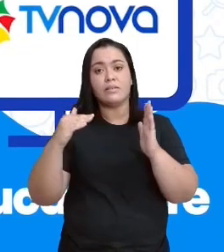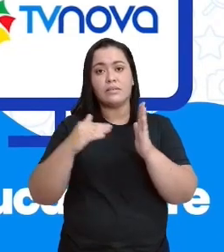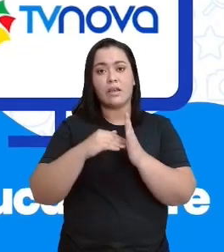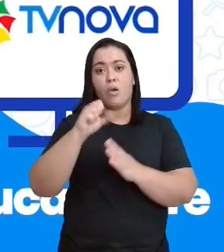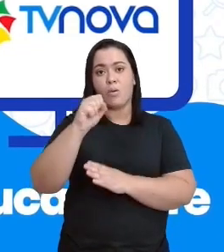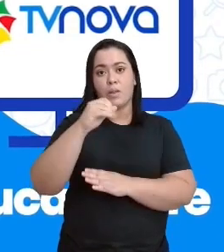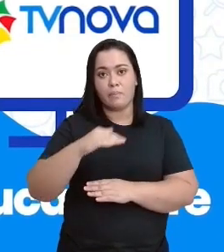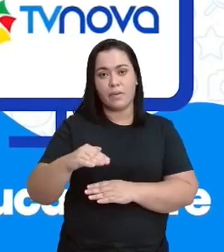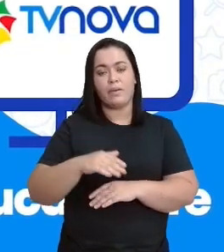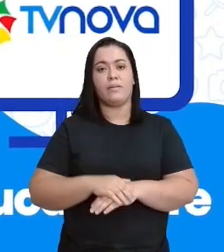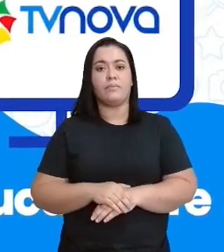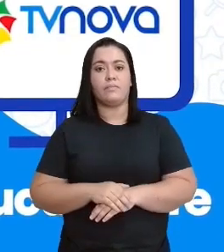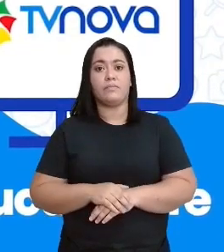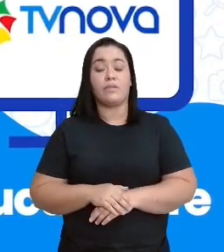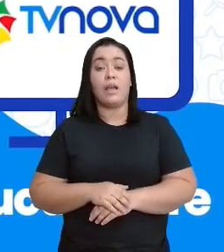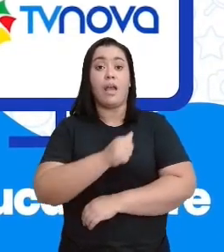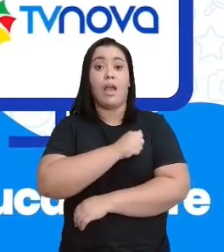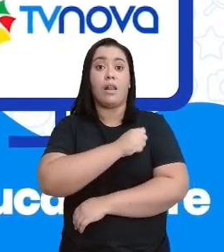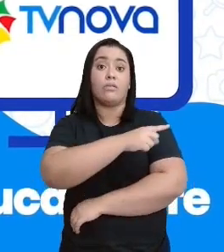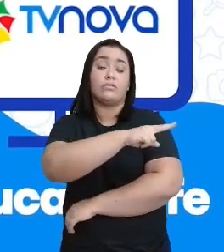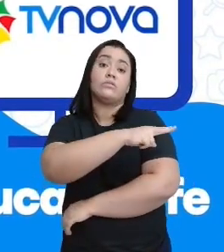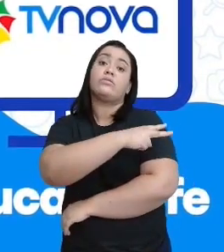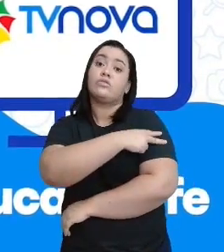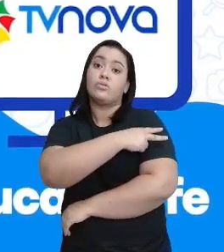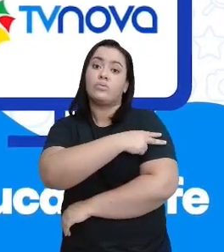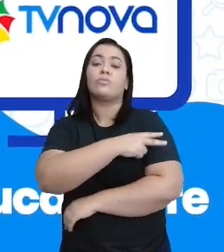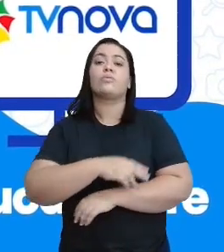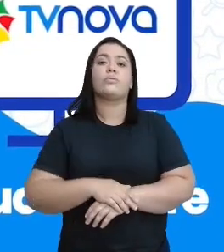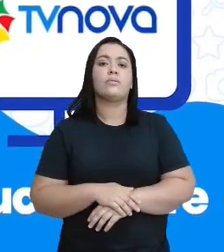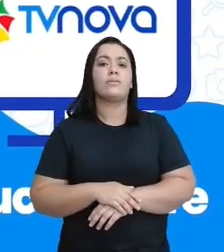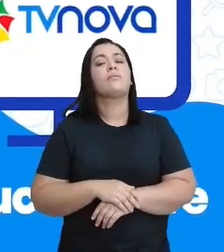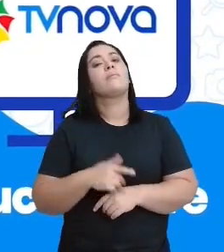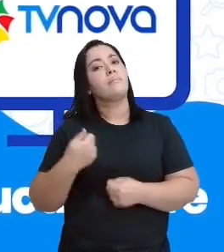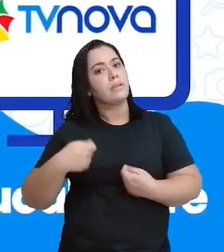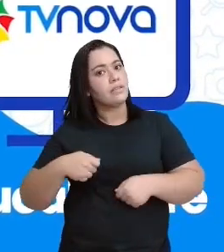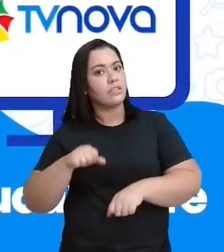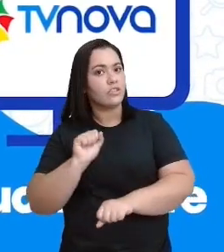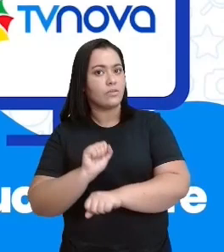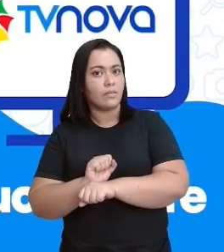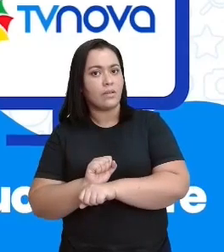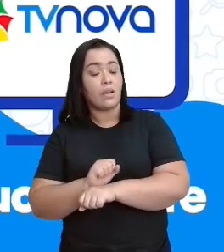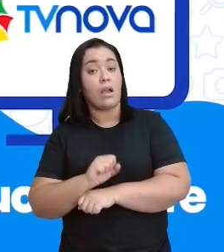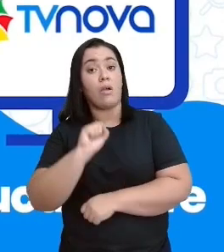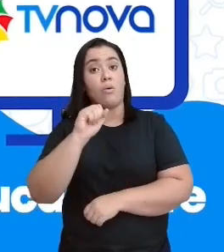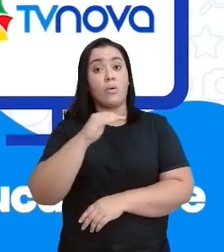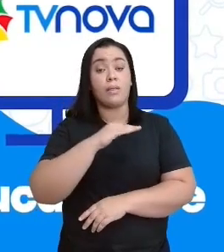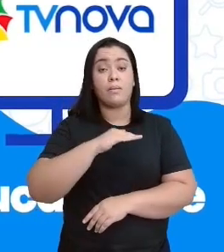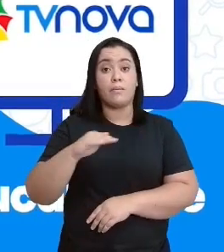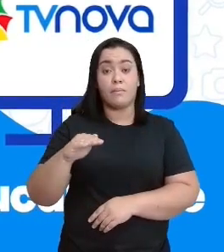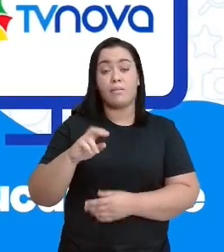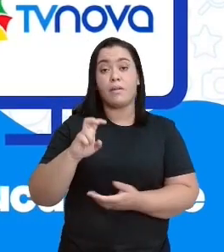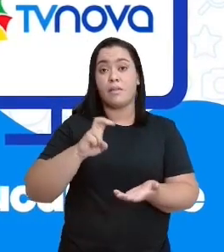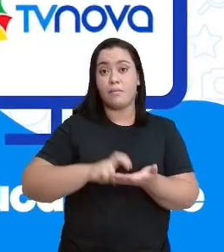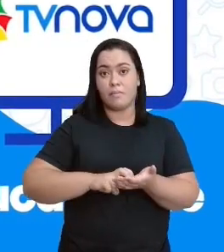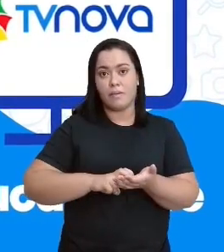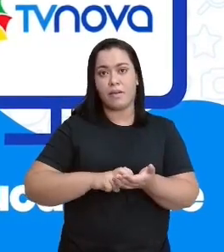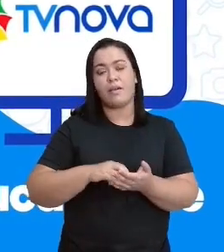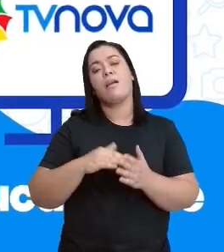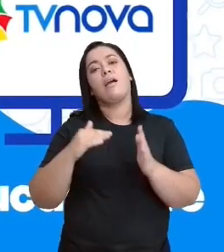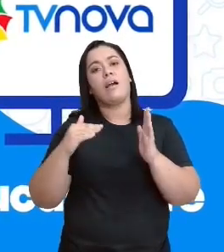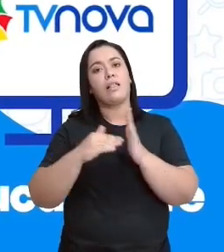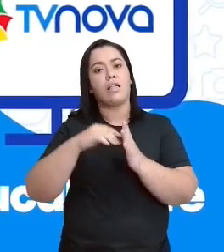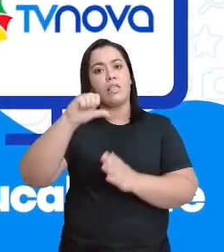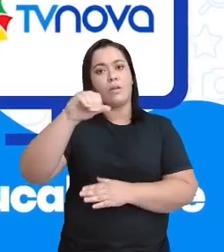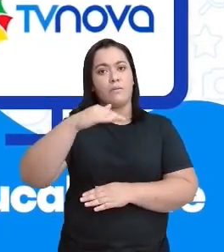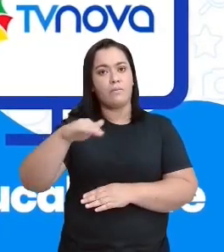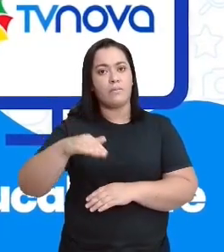8h30. Já os estudantes do 2º ano precisam estar a postos a partir das 8h30 da manhã. As aulas seguem até às